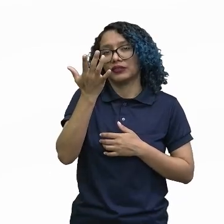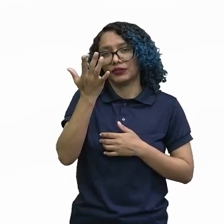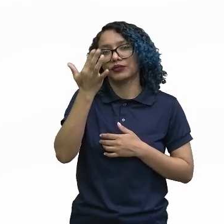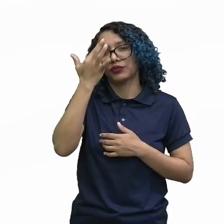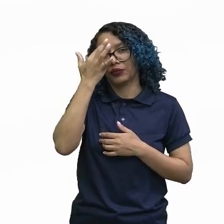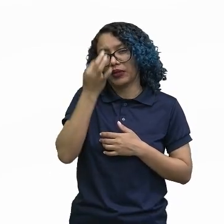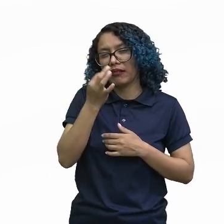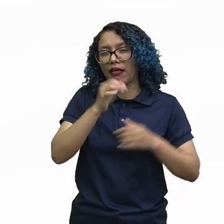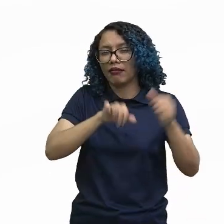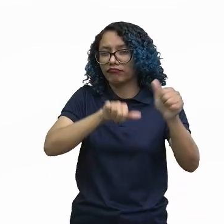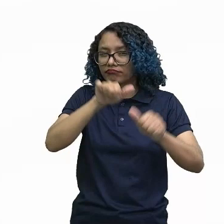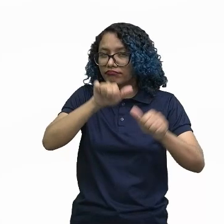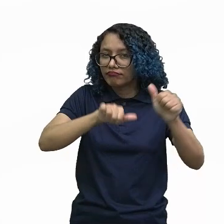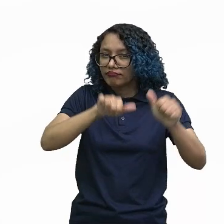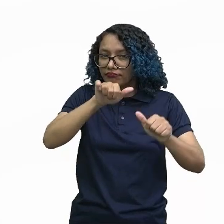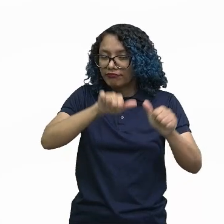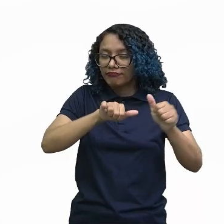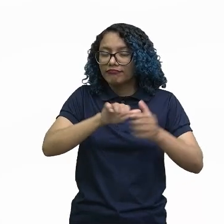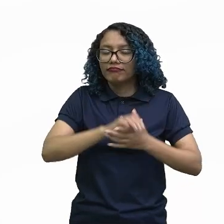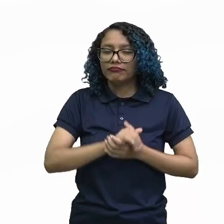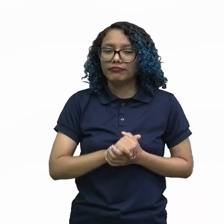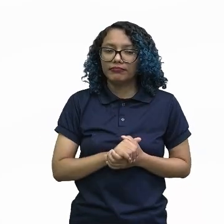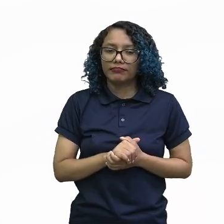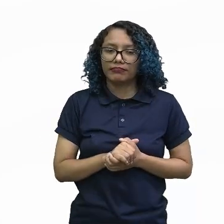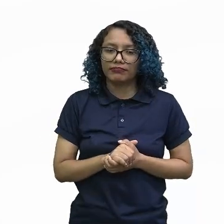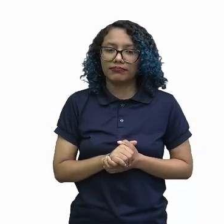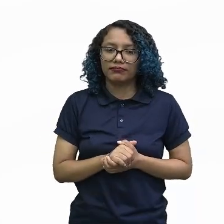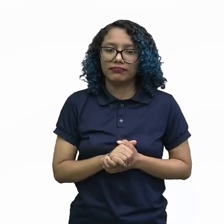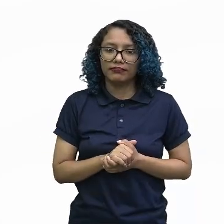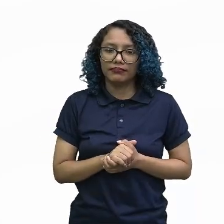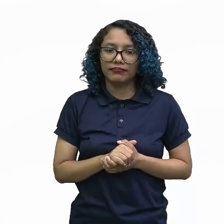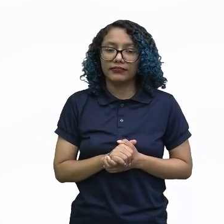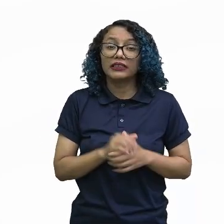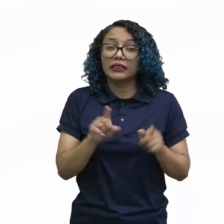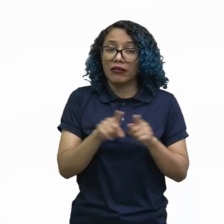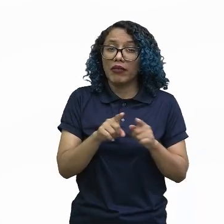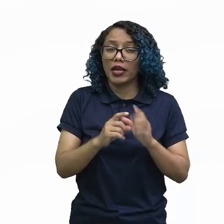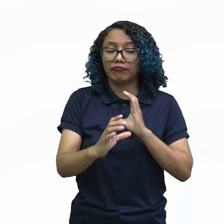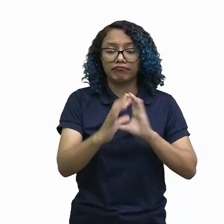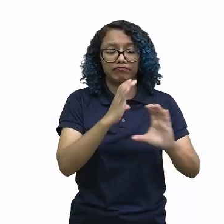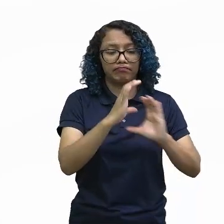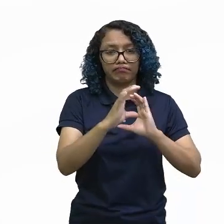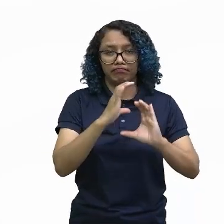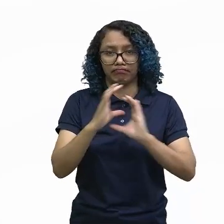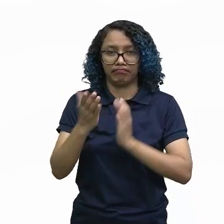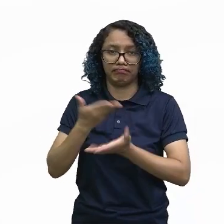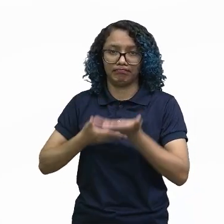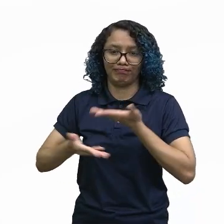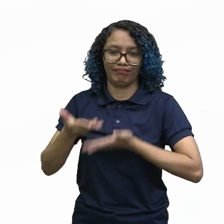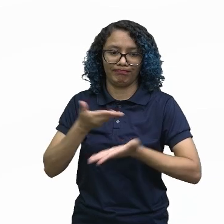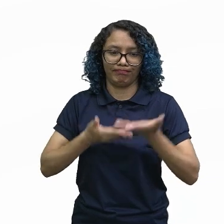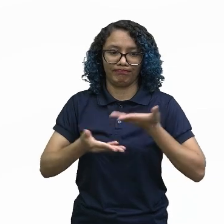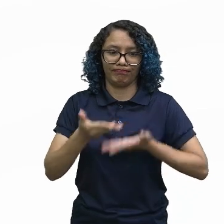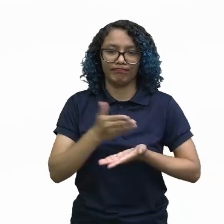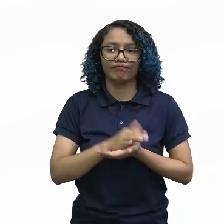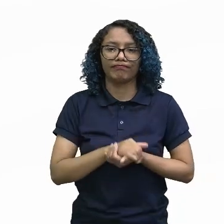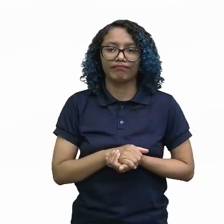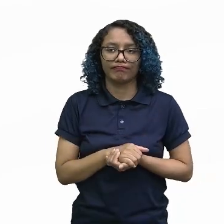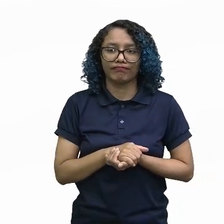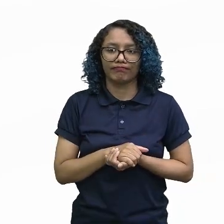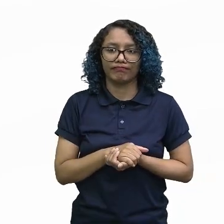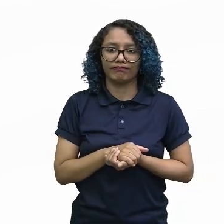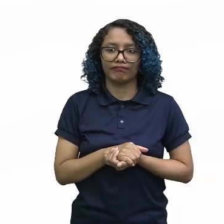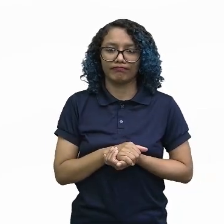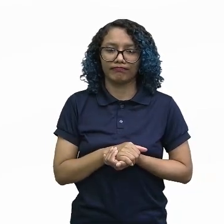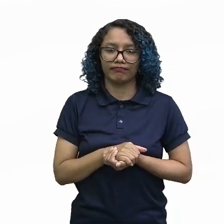né, de analisar, de nós nos comunicarmos, né? Então, tudo aquilo